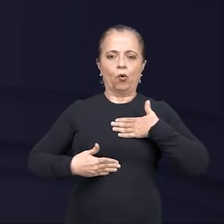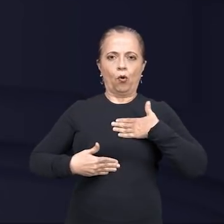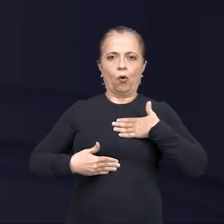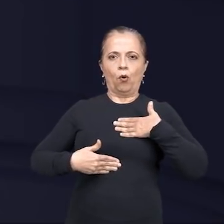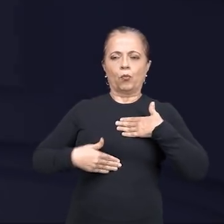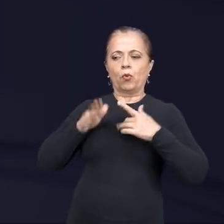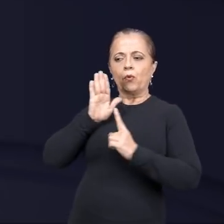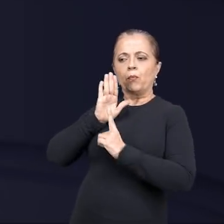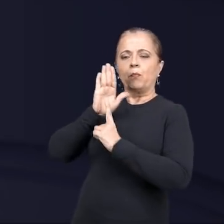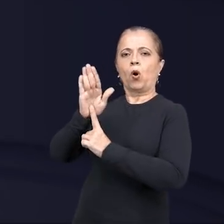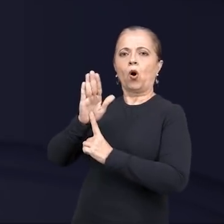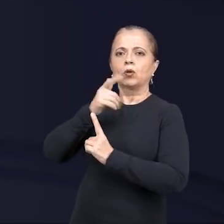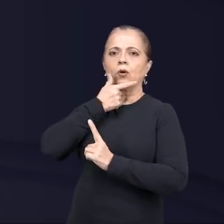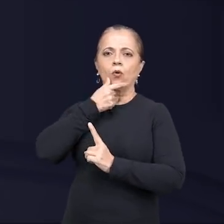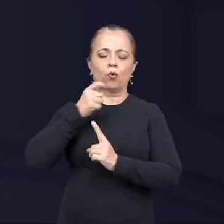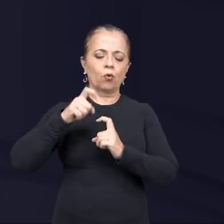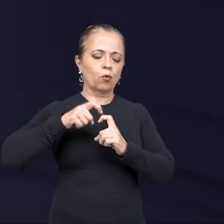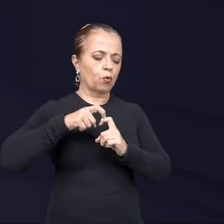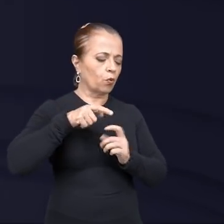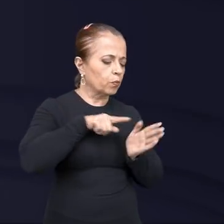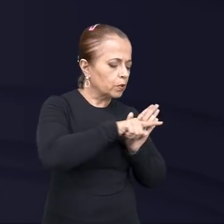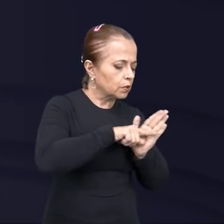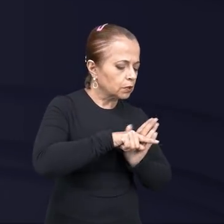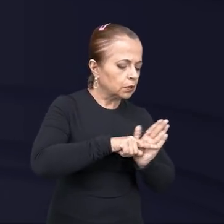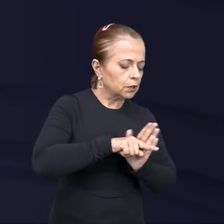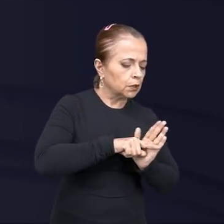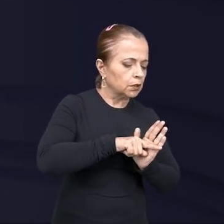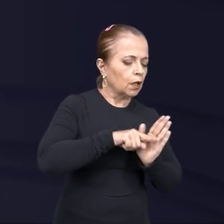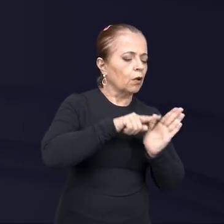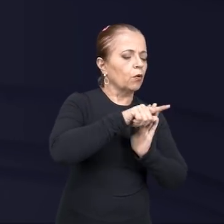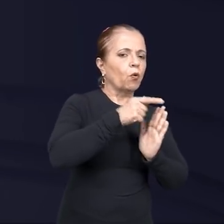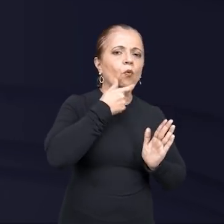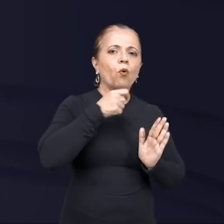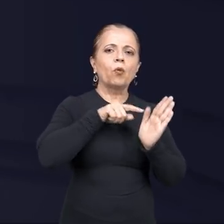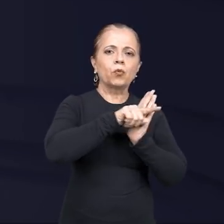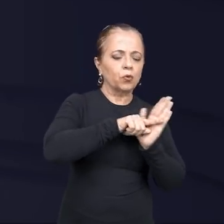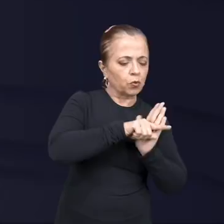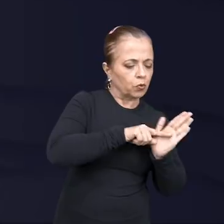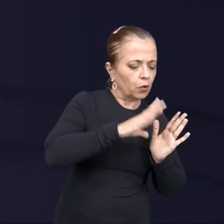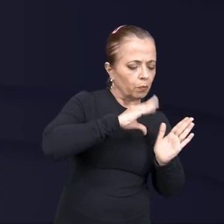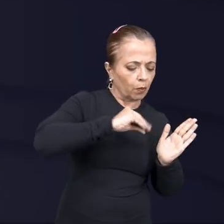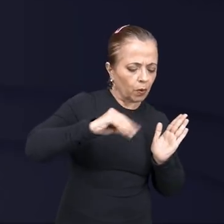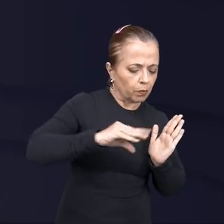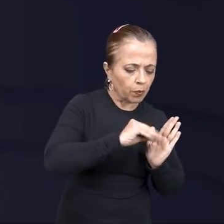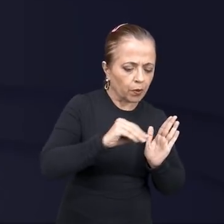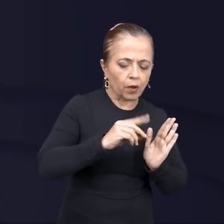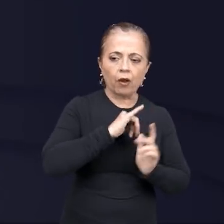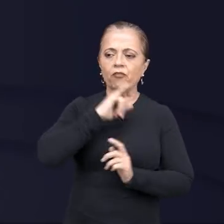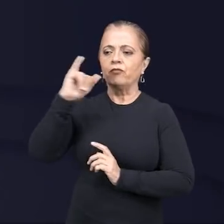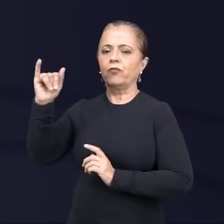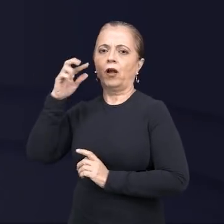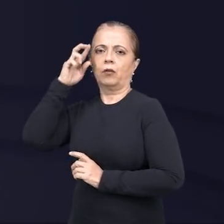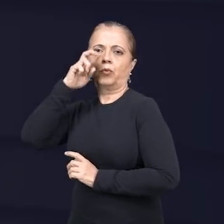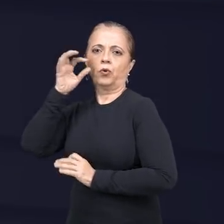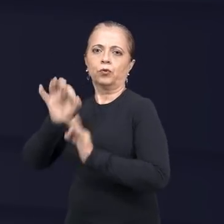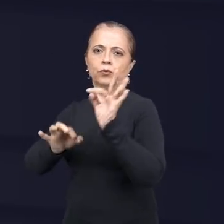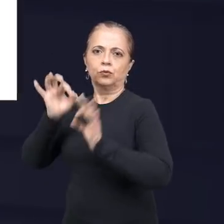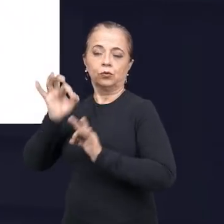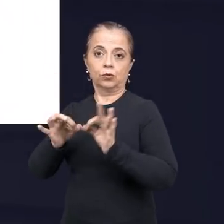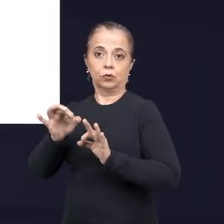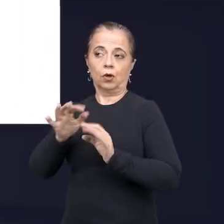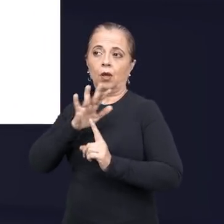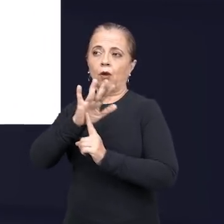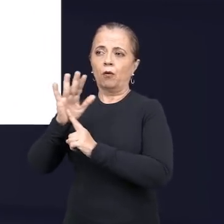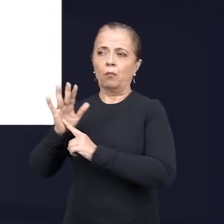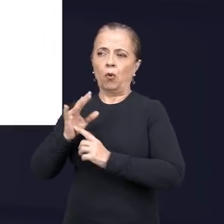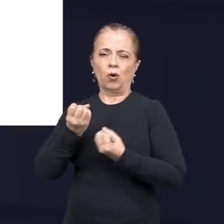cadáver fala com o perito e o perito, através do laudo, fala com o promotor de justiça. Então, o laudo de necropsia